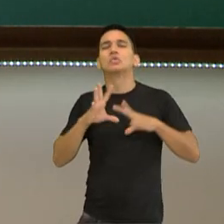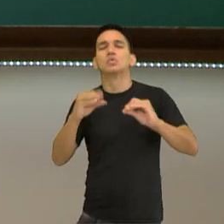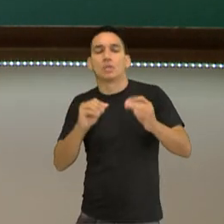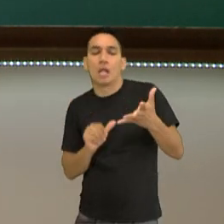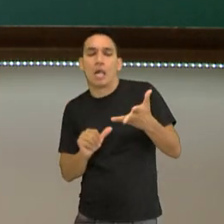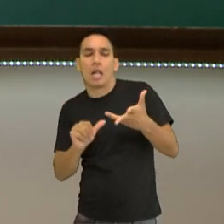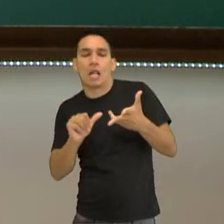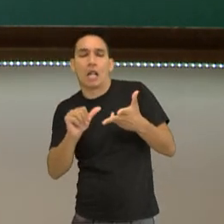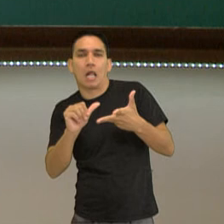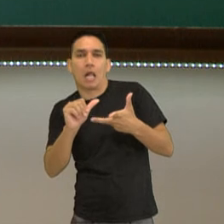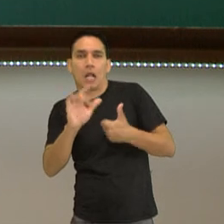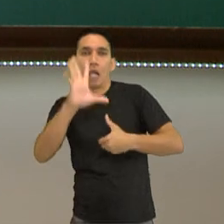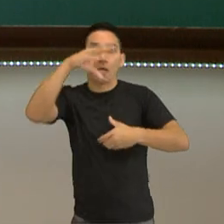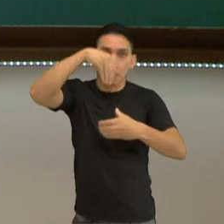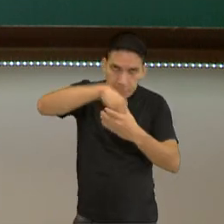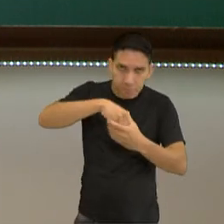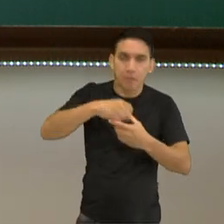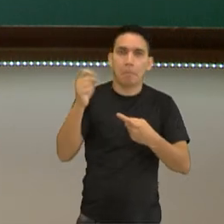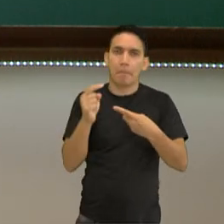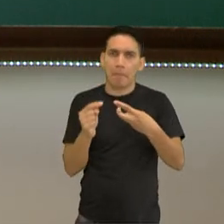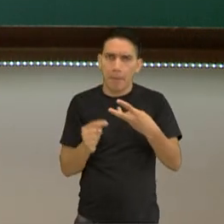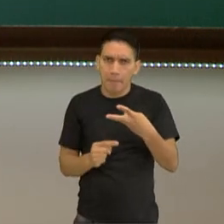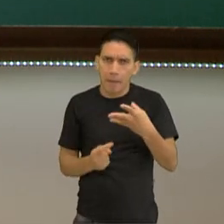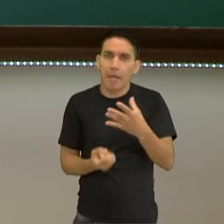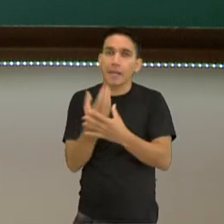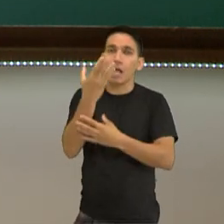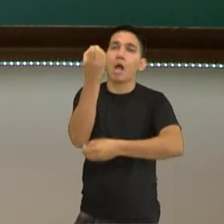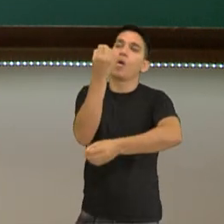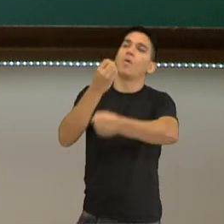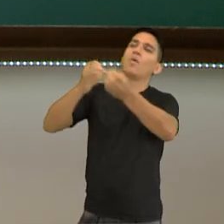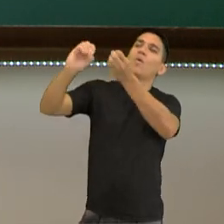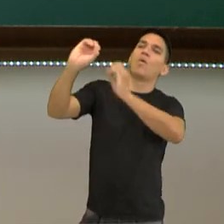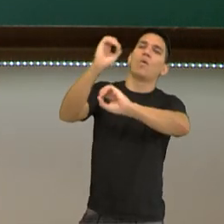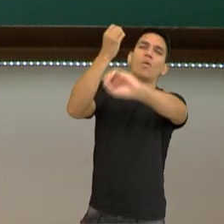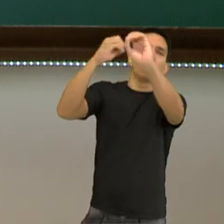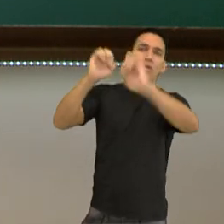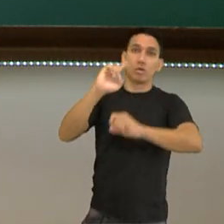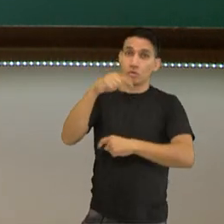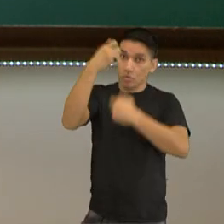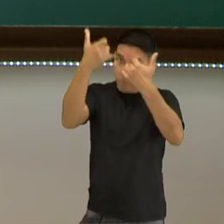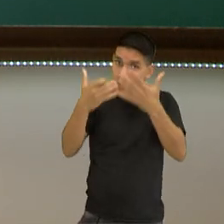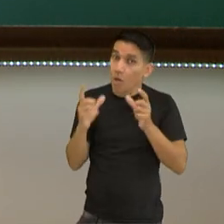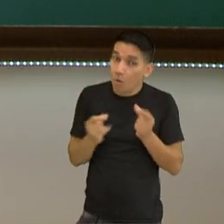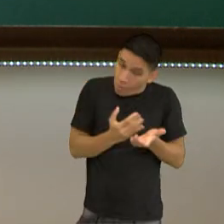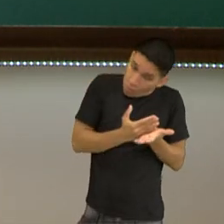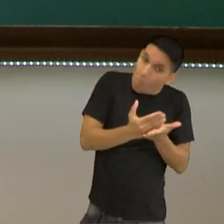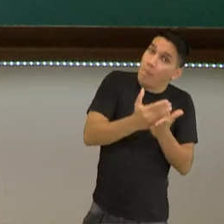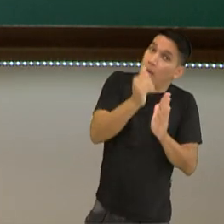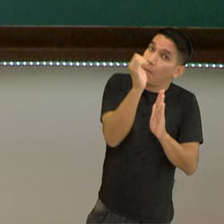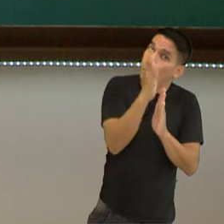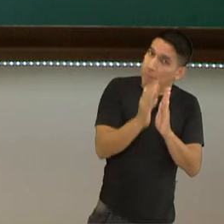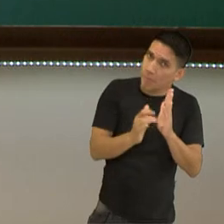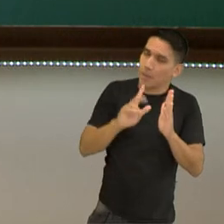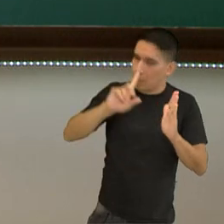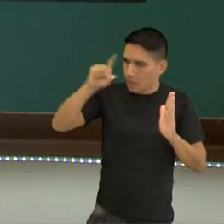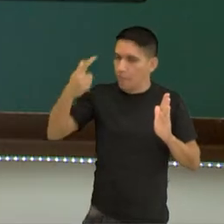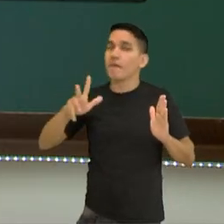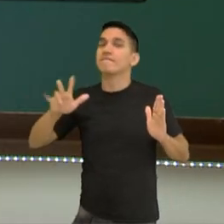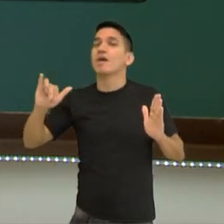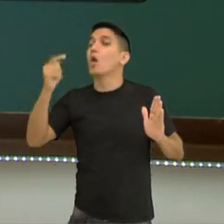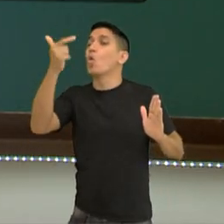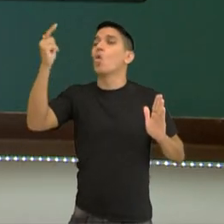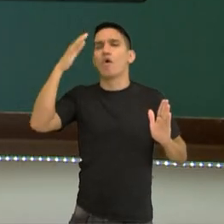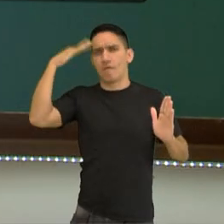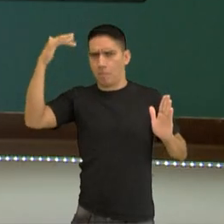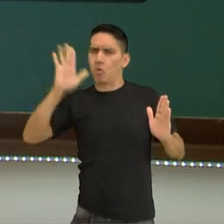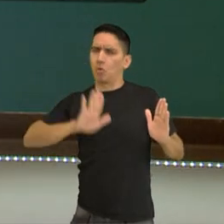movimentação da composição da ópera, né? E a gente está falando no início do barroco, a gente vai ter os grandes nomes vindo mais